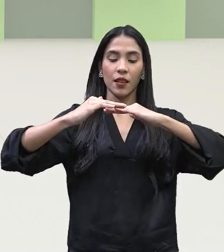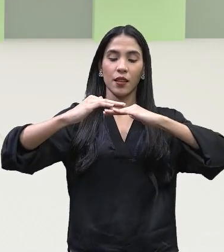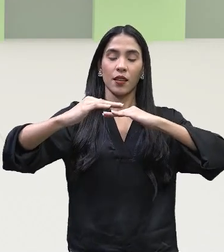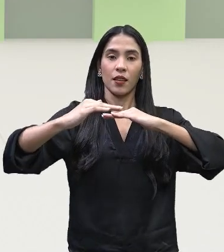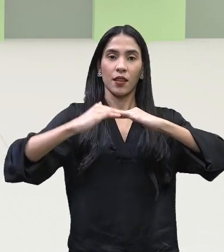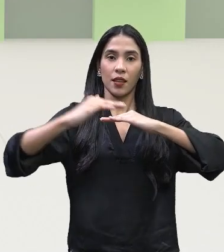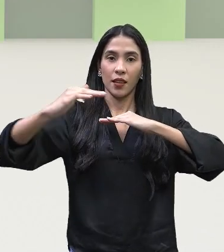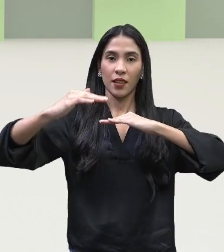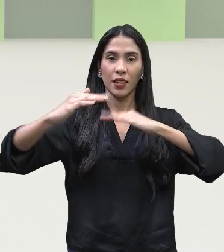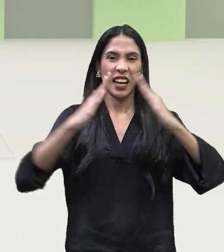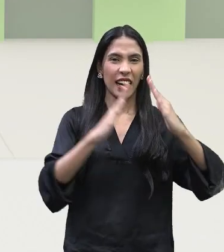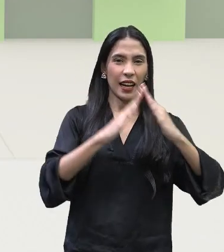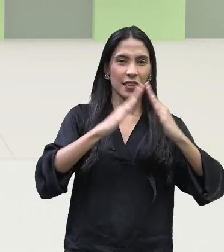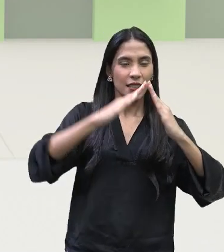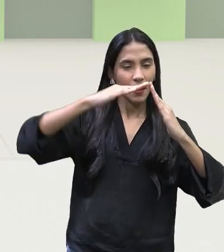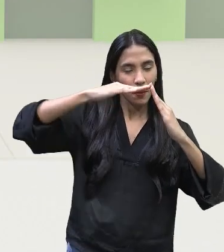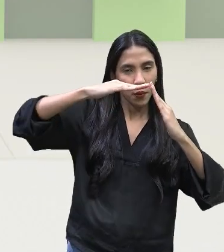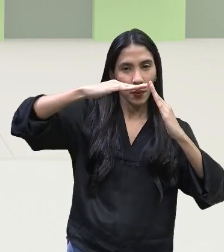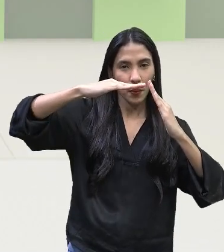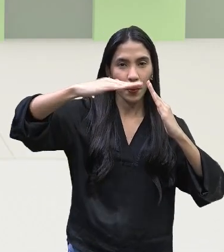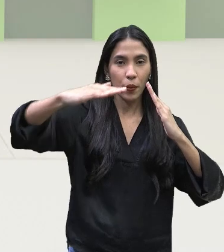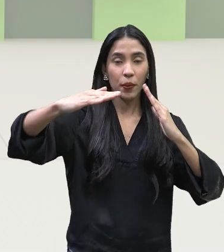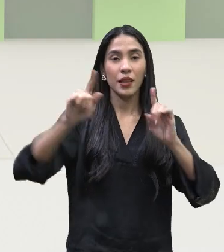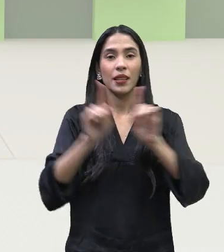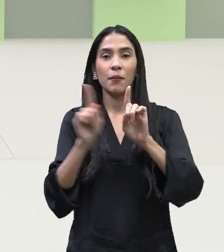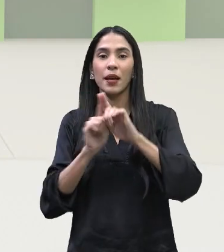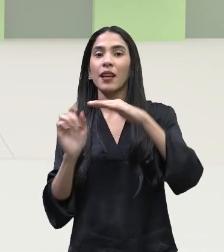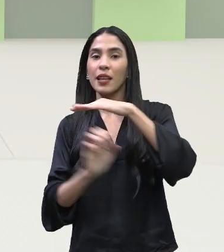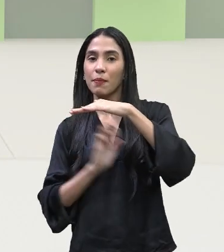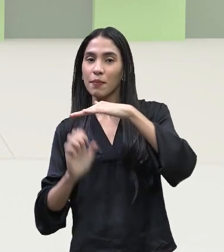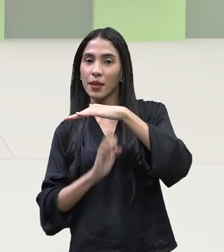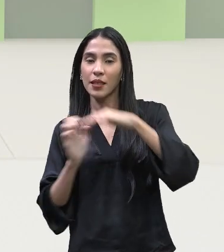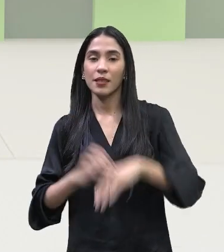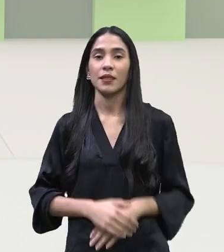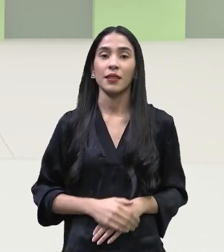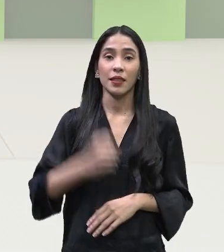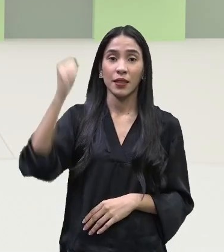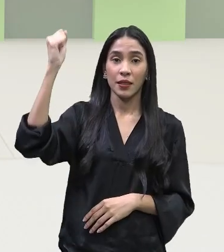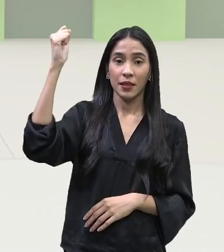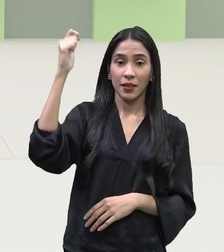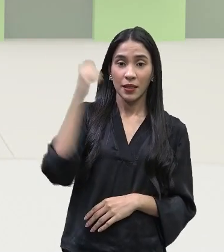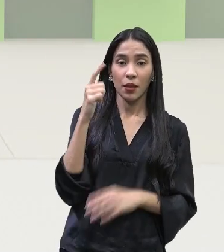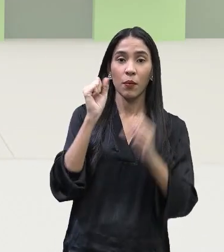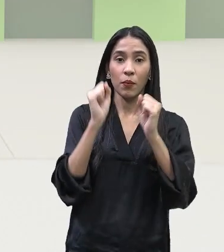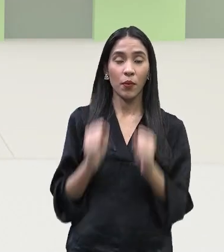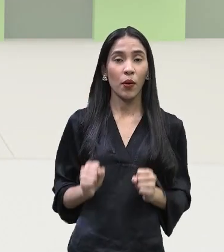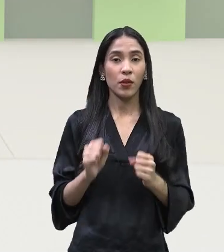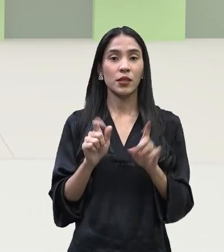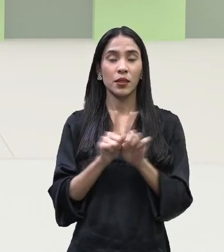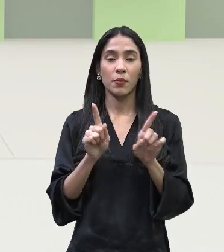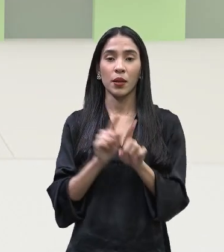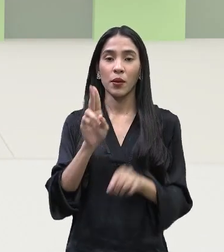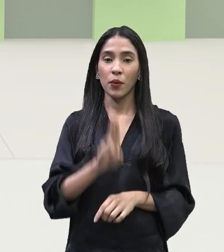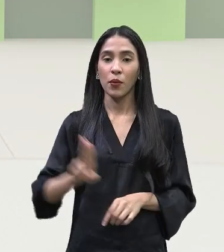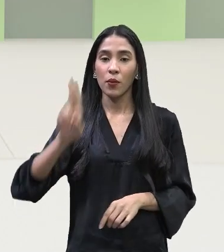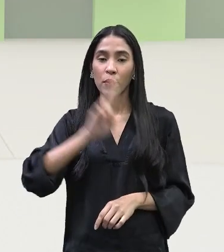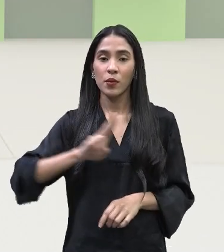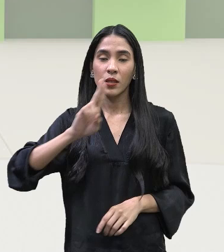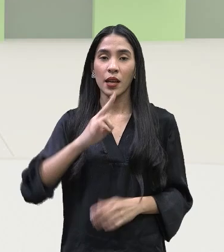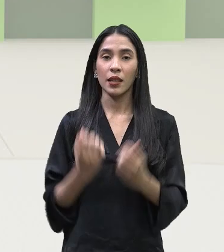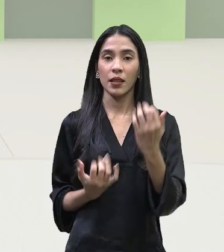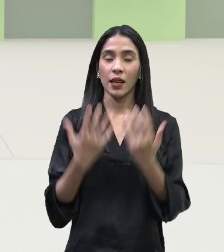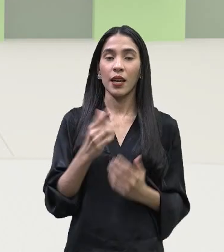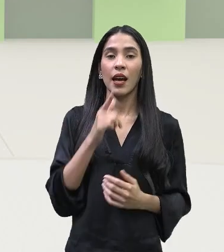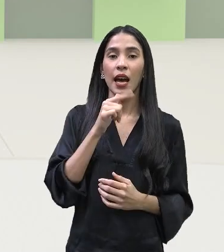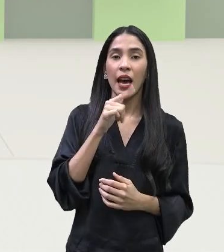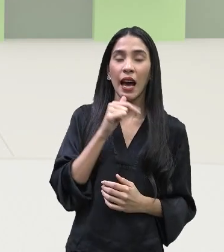né, nos telhados das casas, das empresas, né? E a energia solar pode ser usada para aquecer água